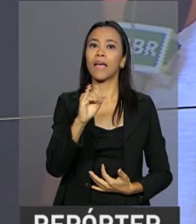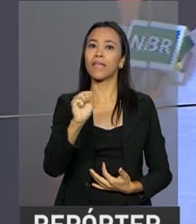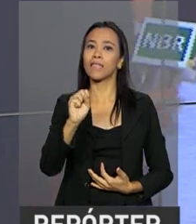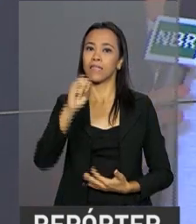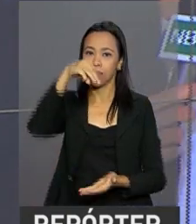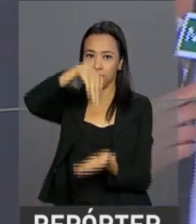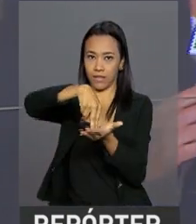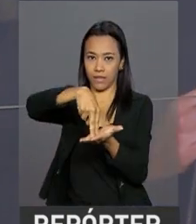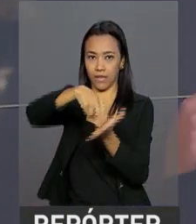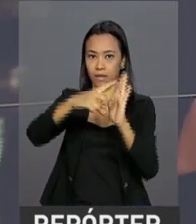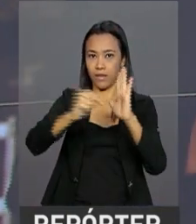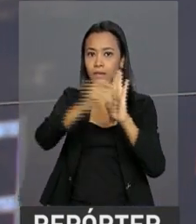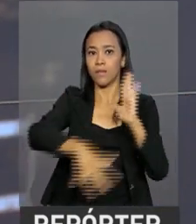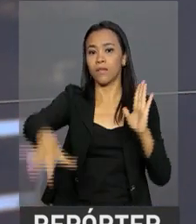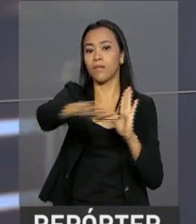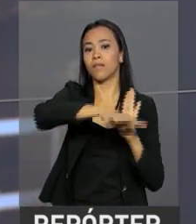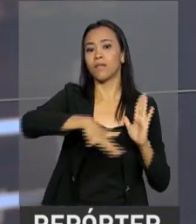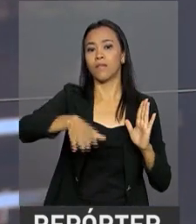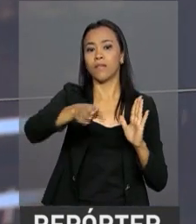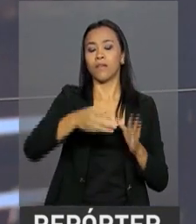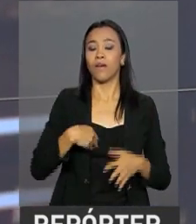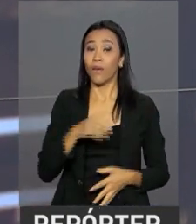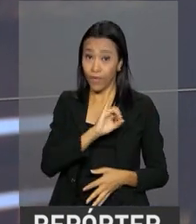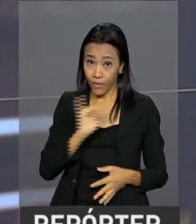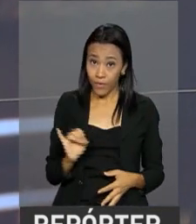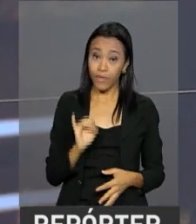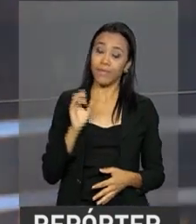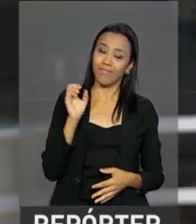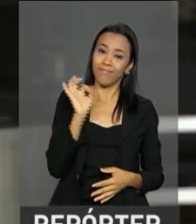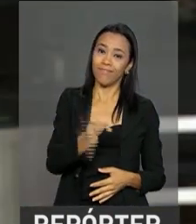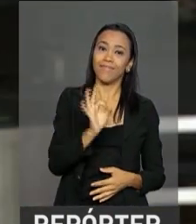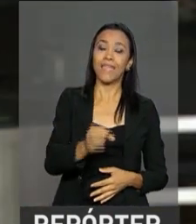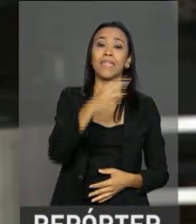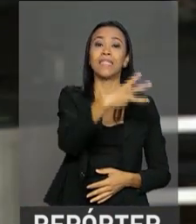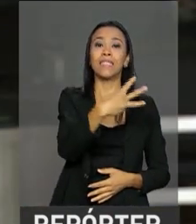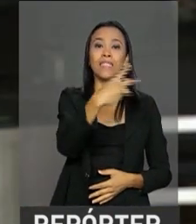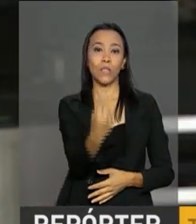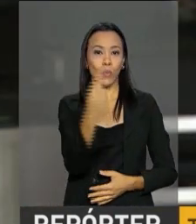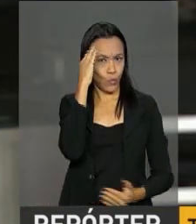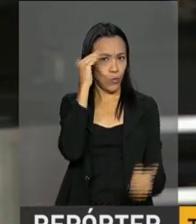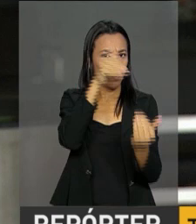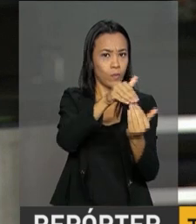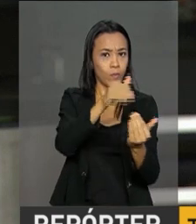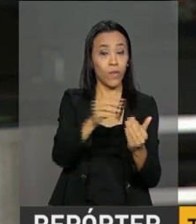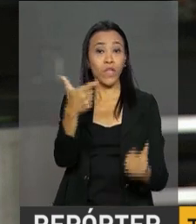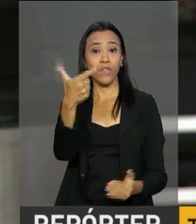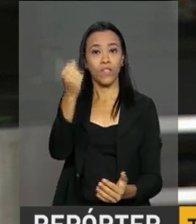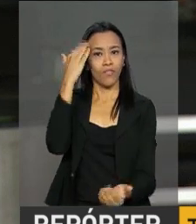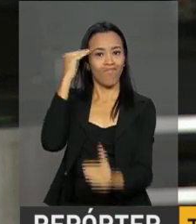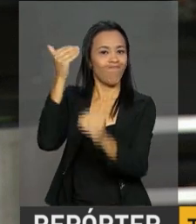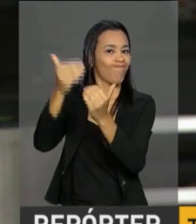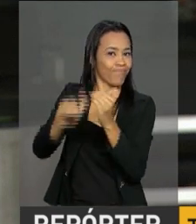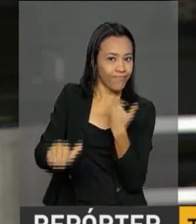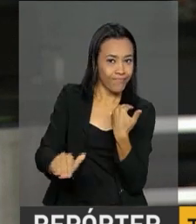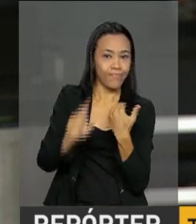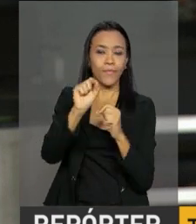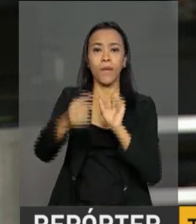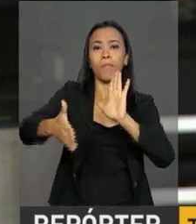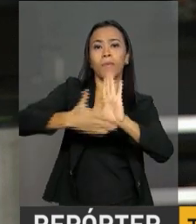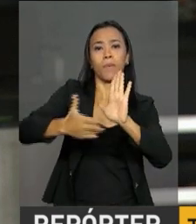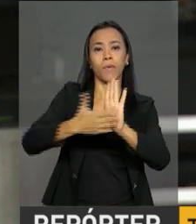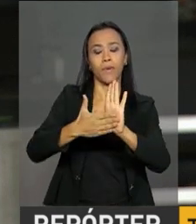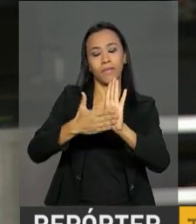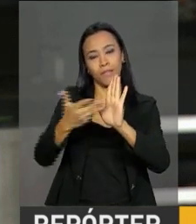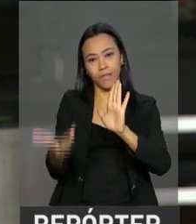Planalto Oi Taíssa Olá Leandro foram 31 votos favoráveis e 20 contrários à admissão da proposta de